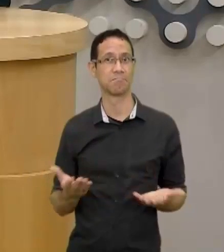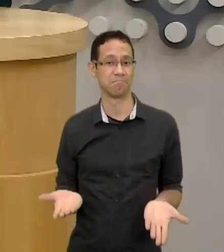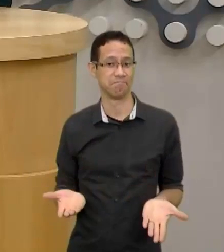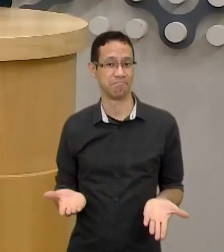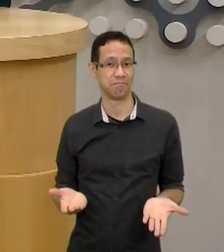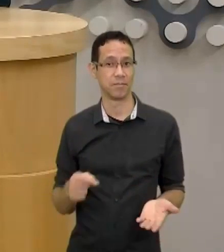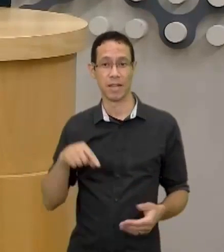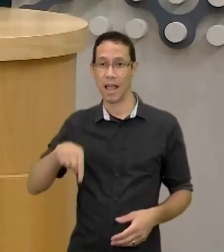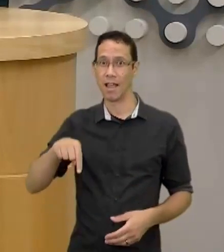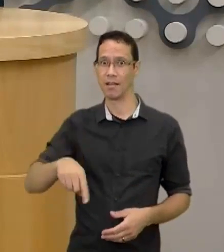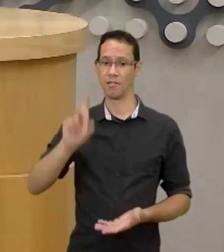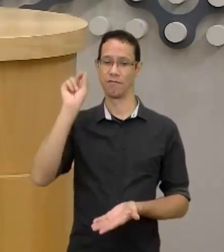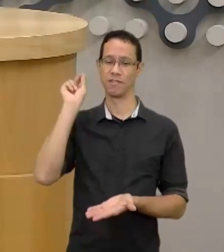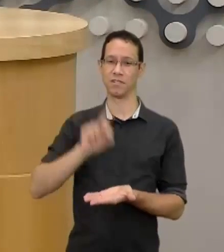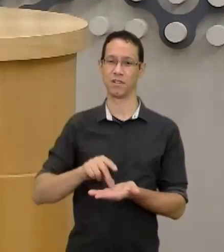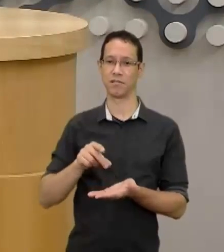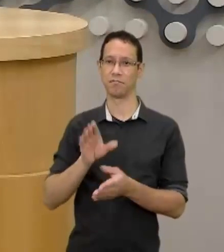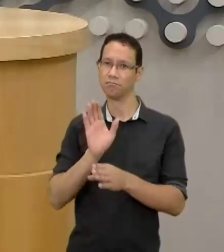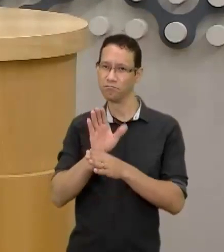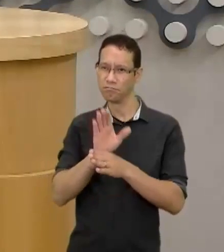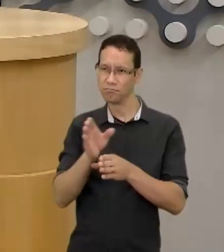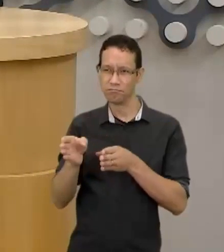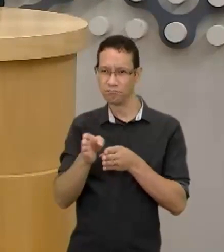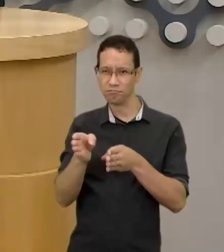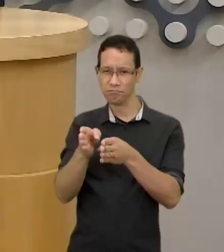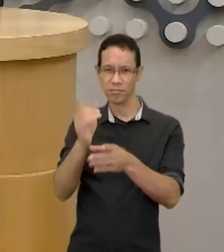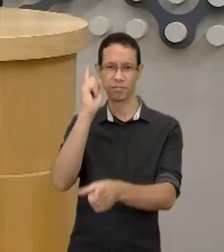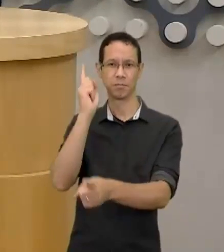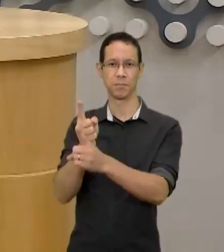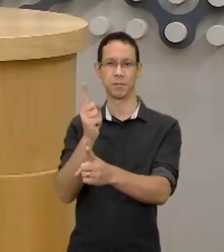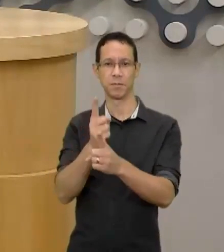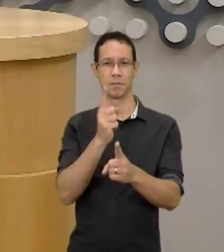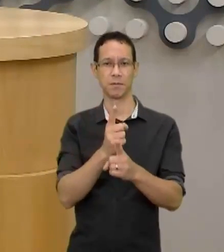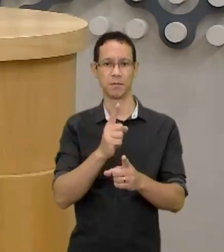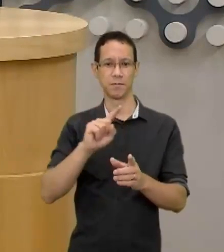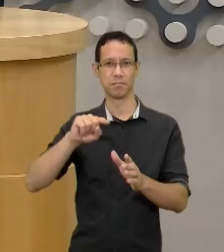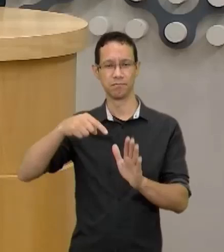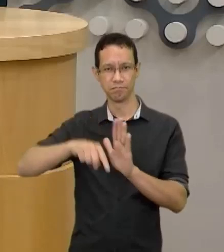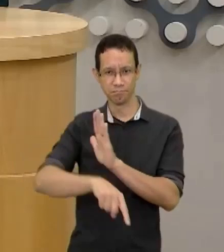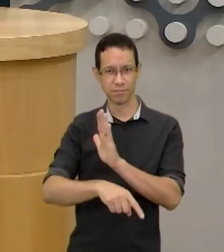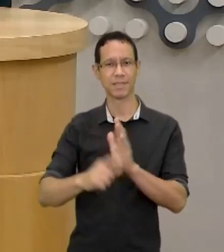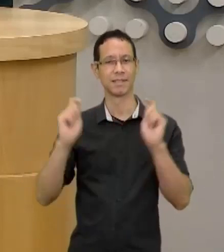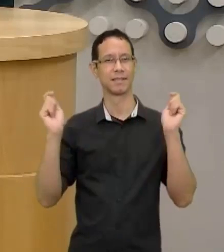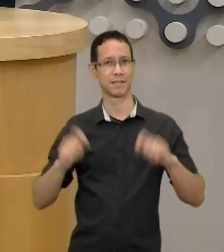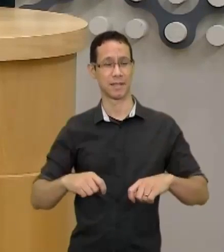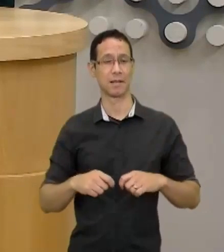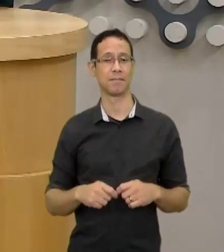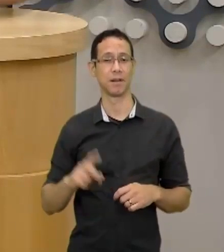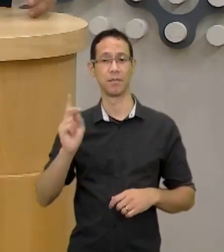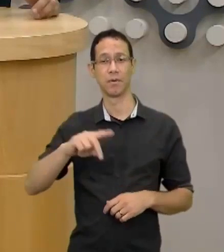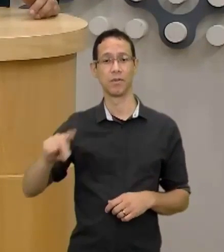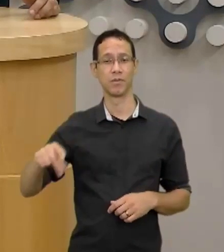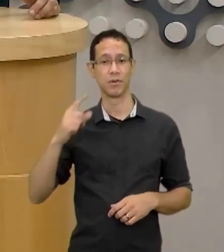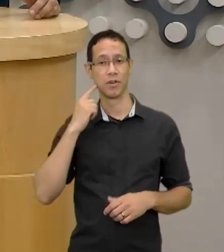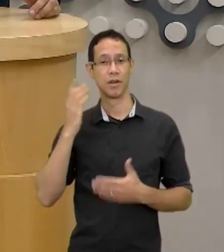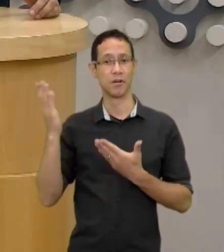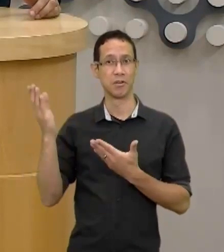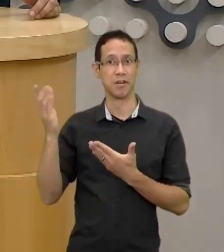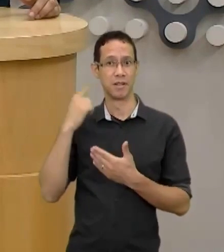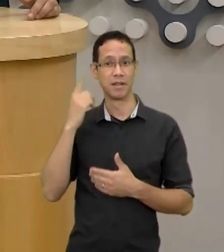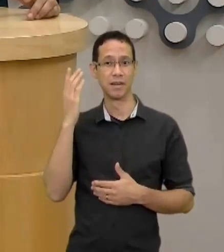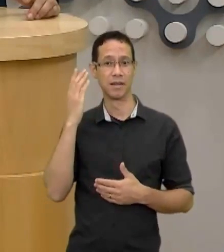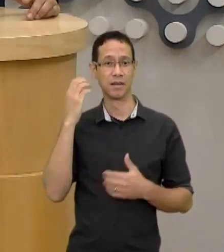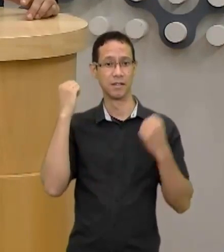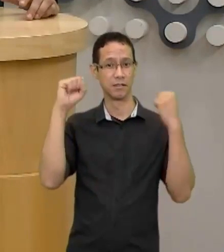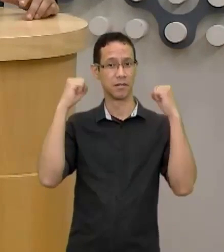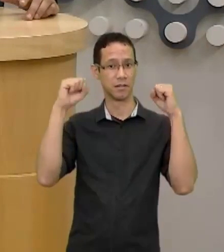canal oficial para te orientar de maneira adequada para você estruturar um conhecimento, um fundamento. Ou seja, a professora Juliana, ela não só é uma especialista em